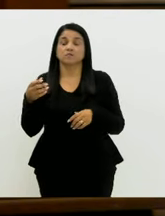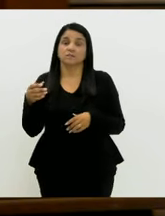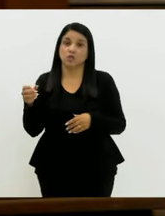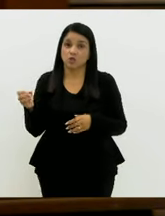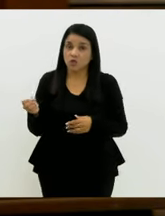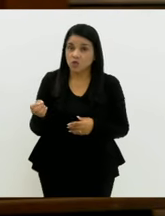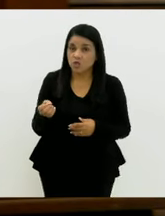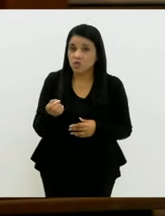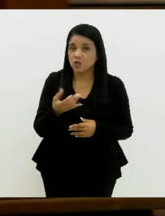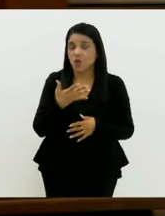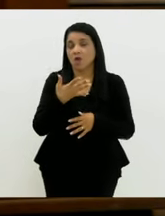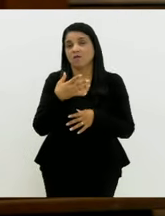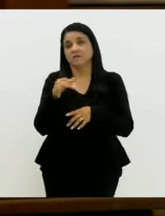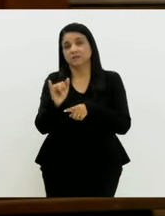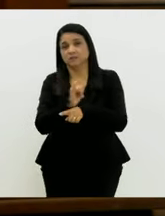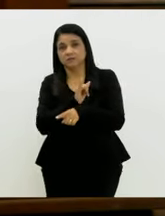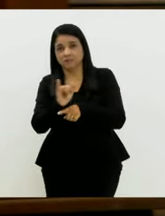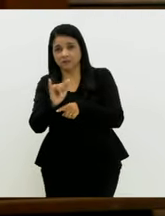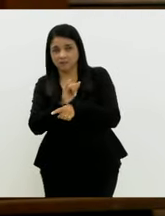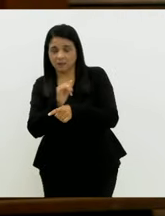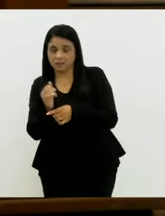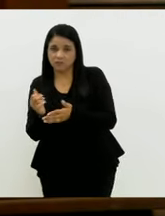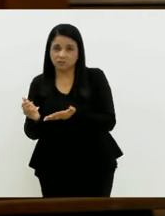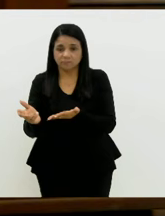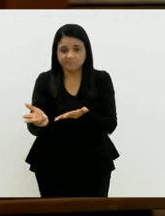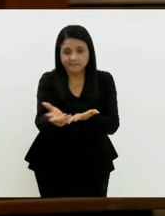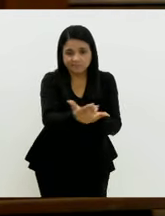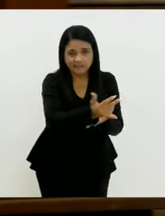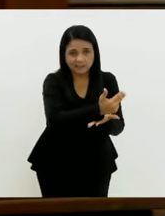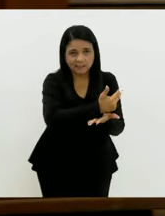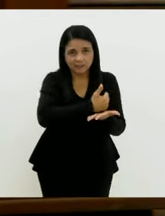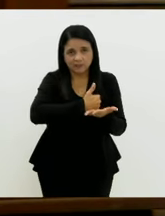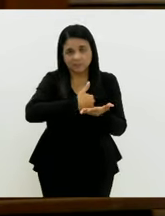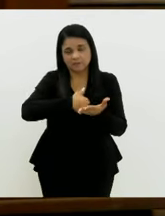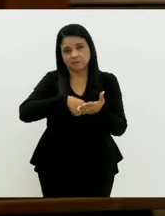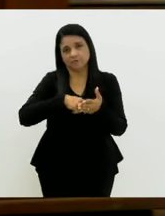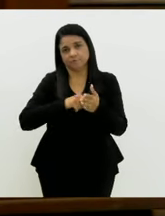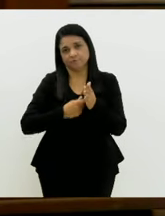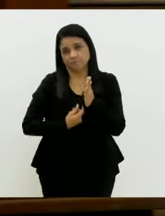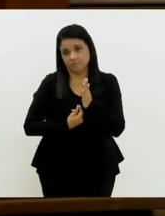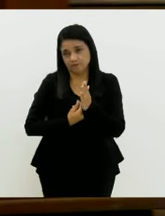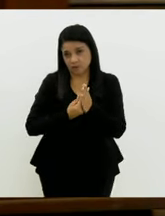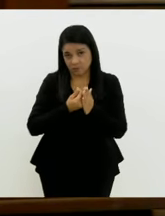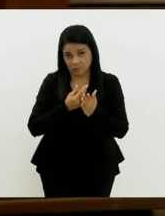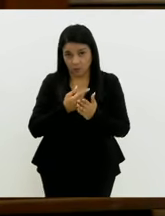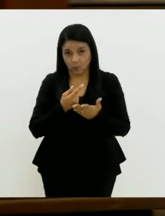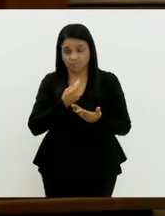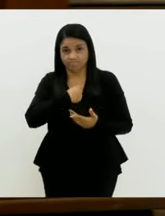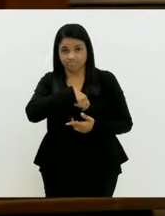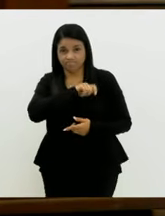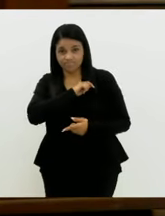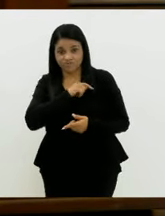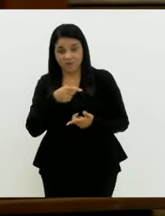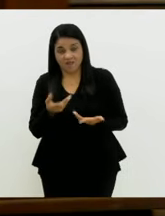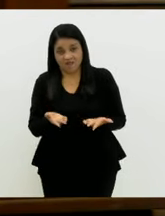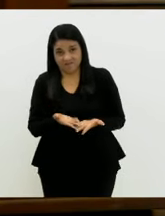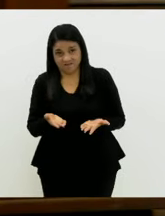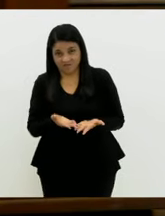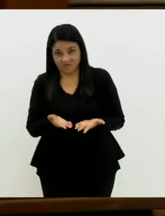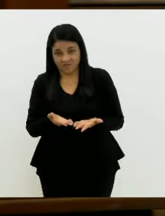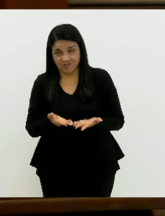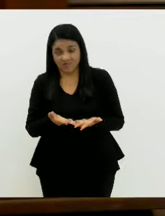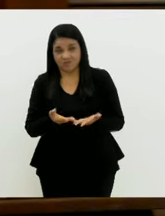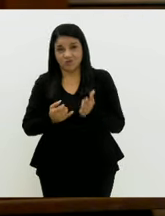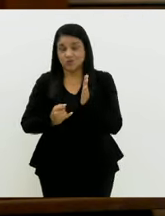de regime de recuperação fiscal. Porque o que esse que está aí está caduco e com